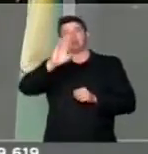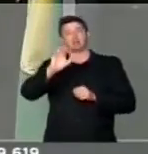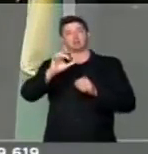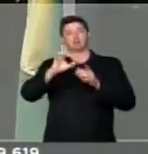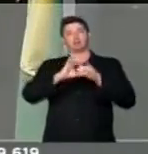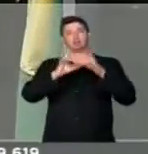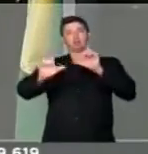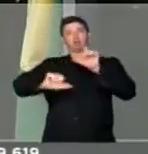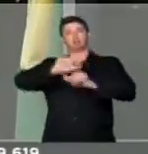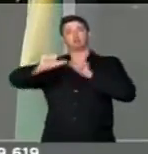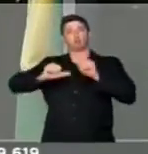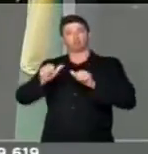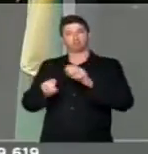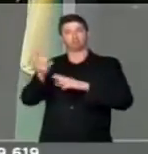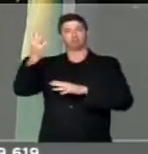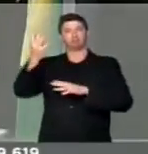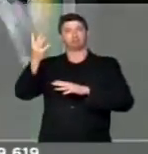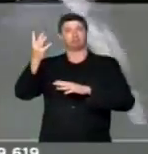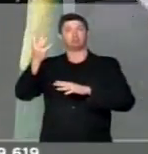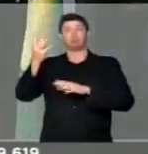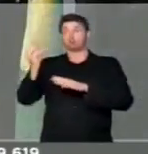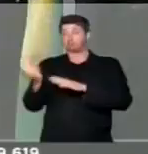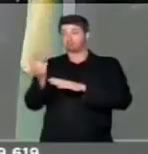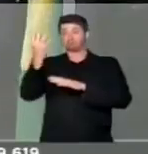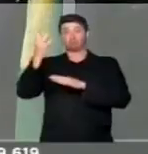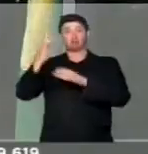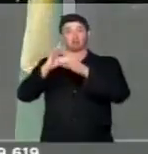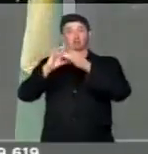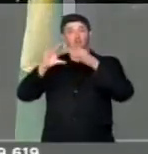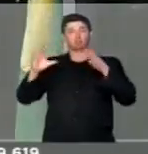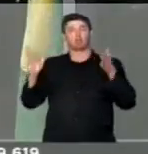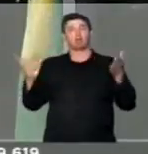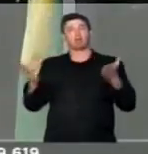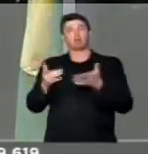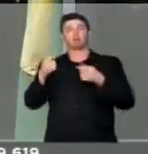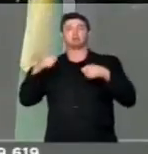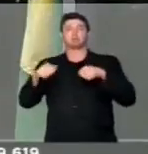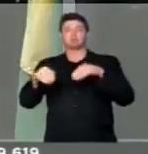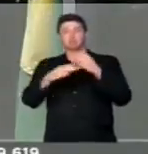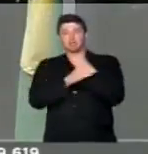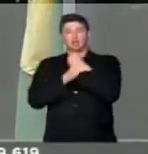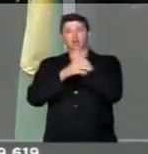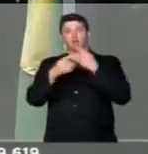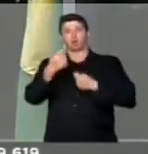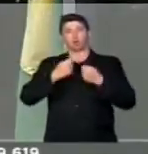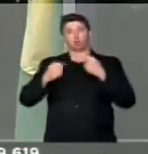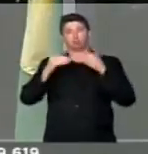democracia. Tendo a democracia, precisávamos da estabilidade